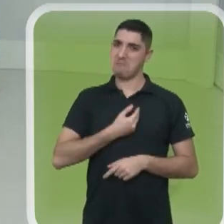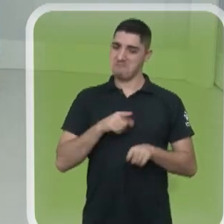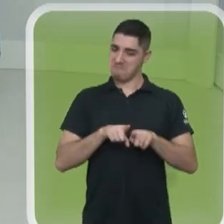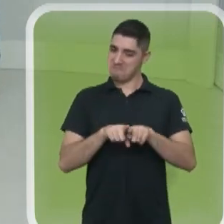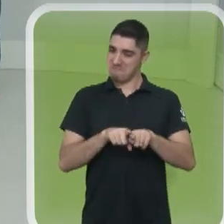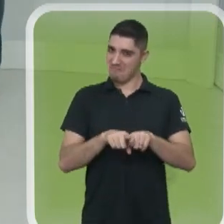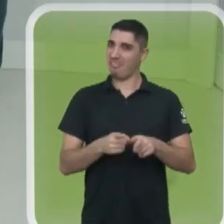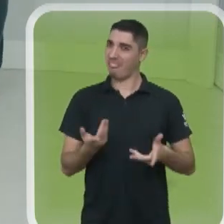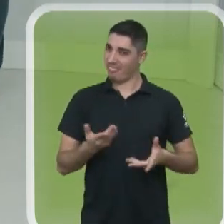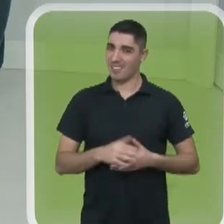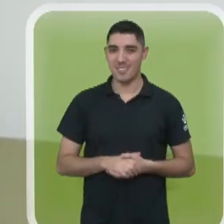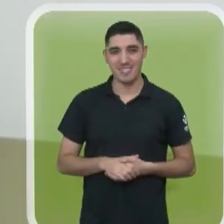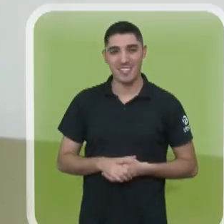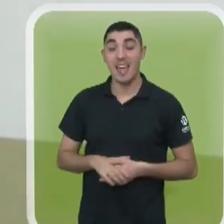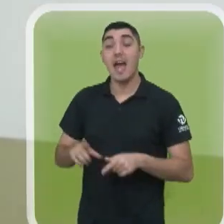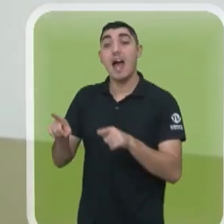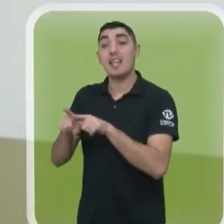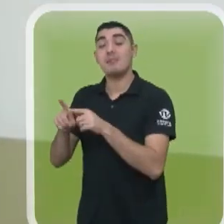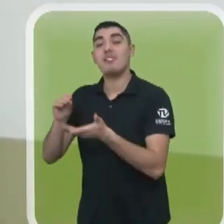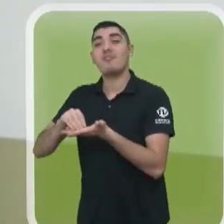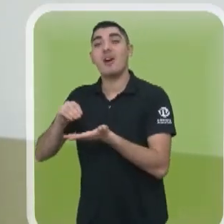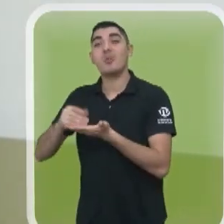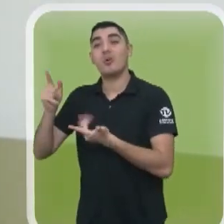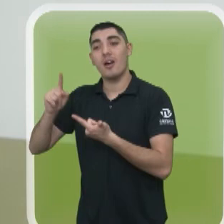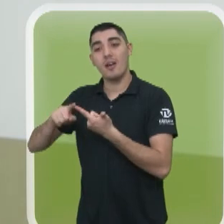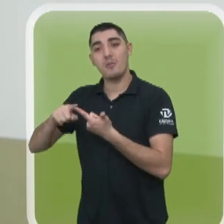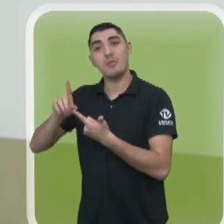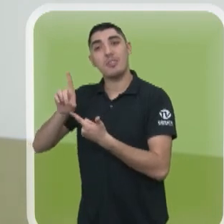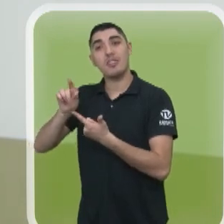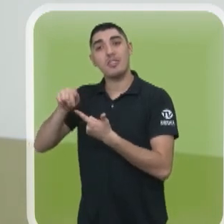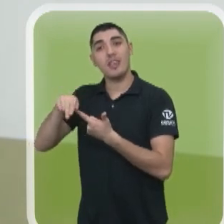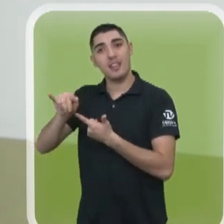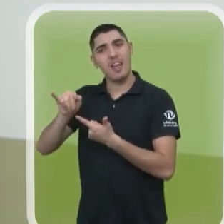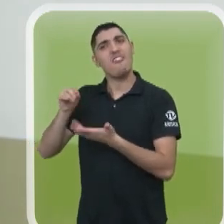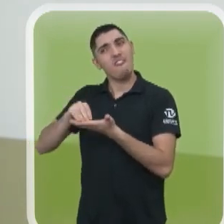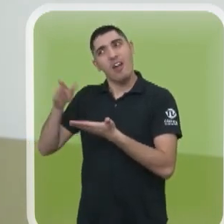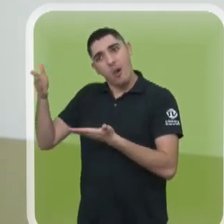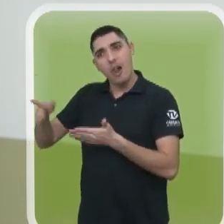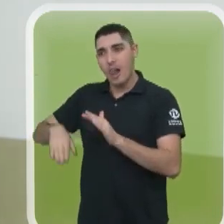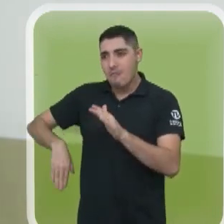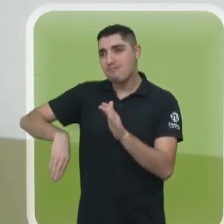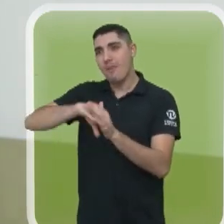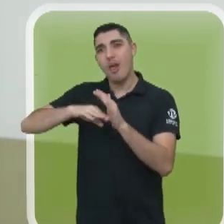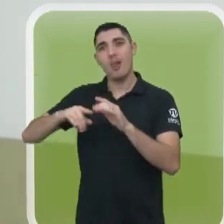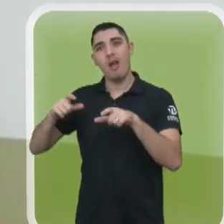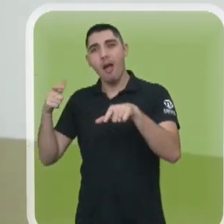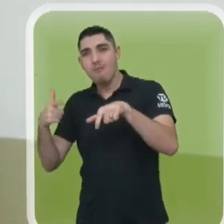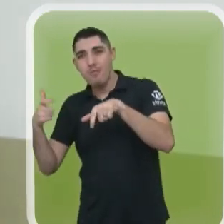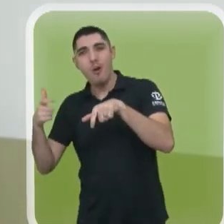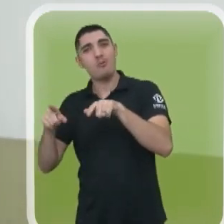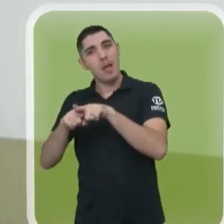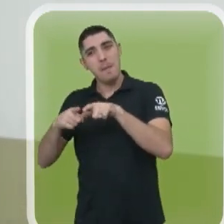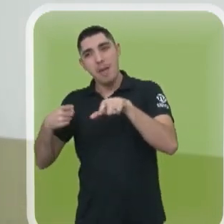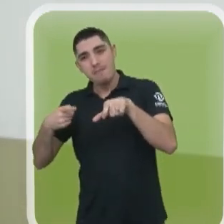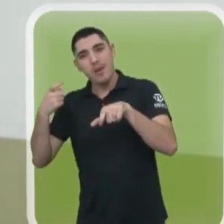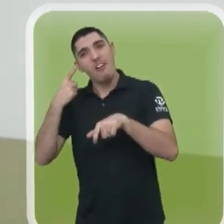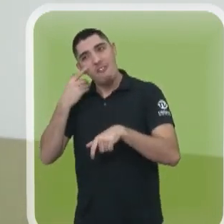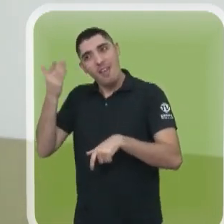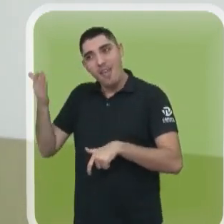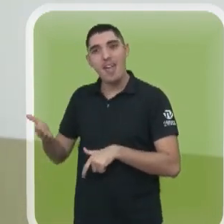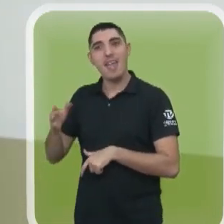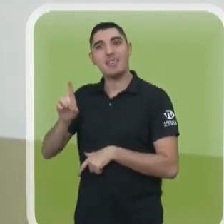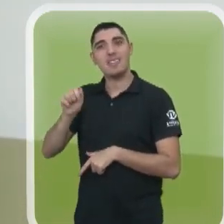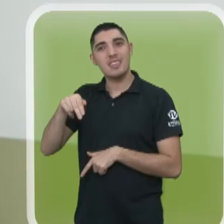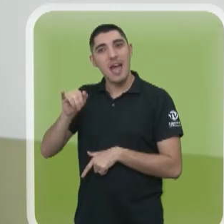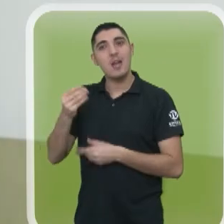faltou falando hein faltou também a nossa daí dá um chute né no gol Neve feche ver um pouquinho né